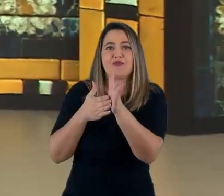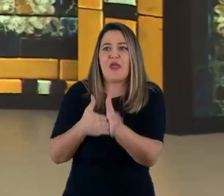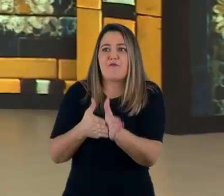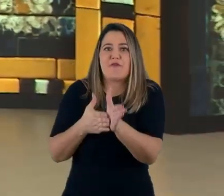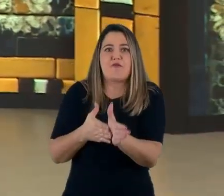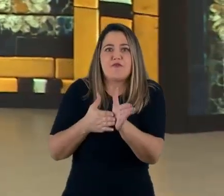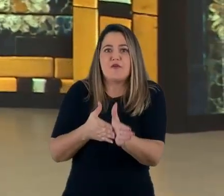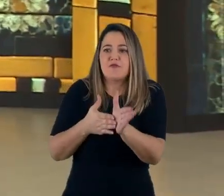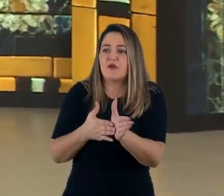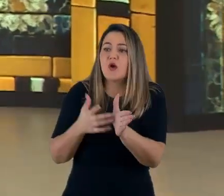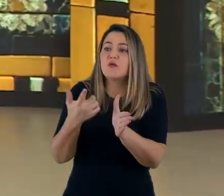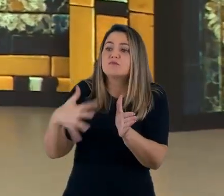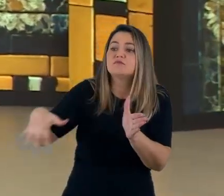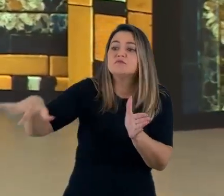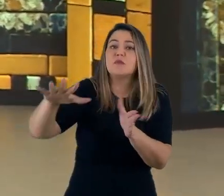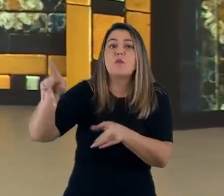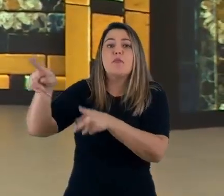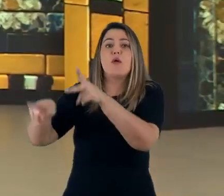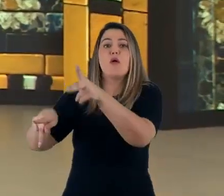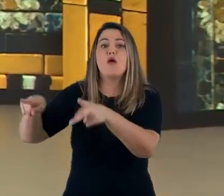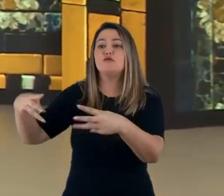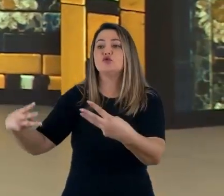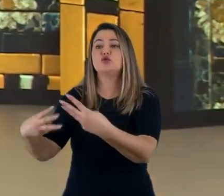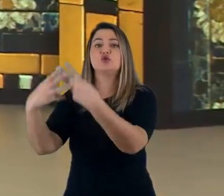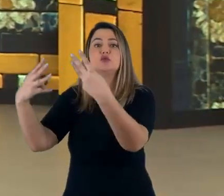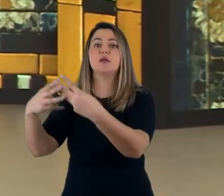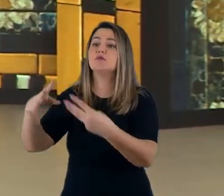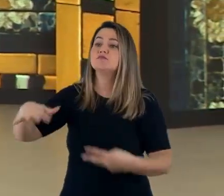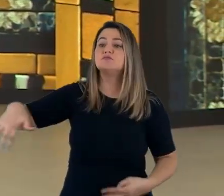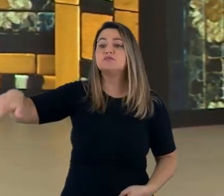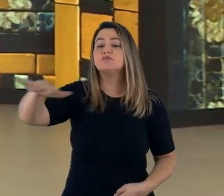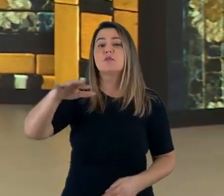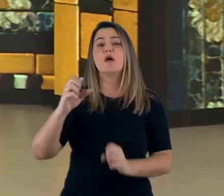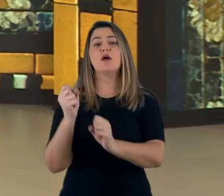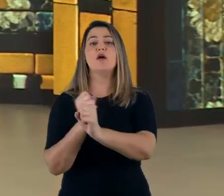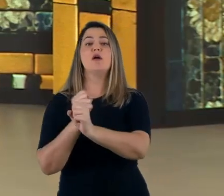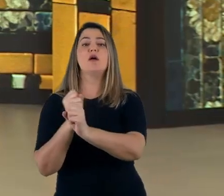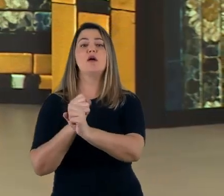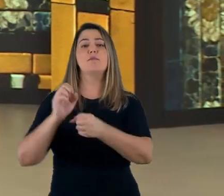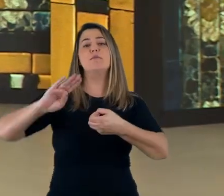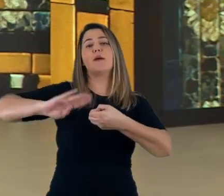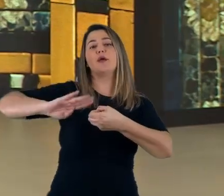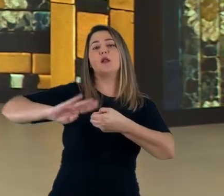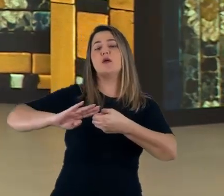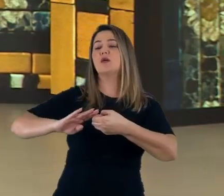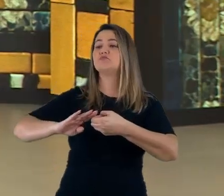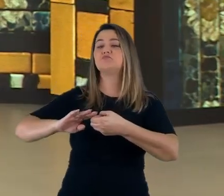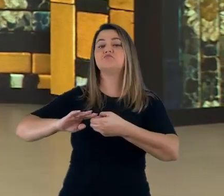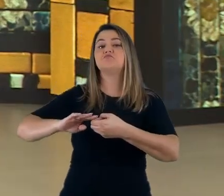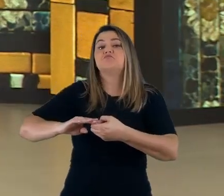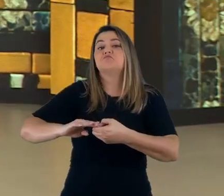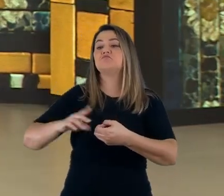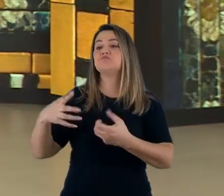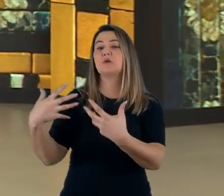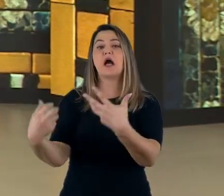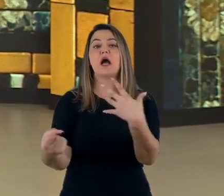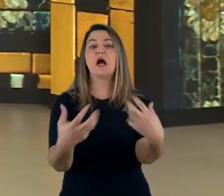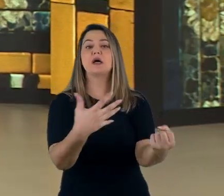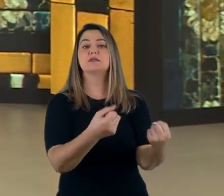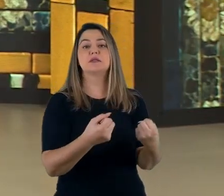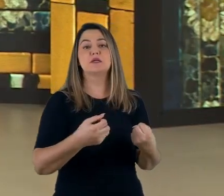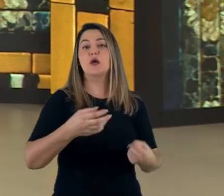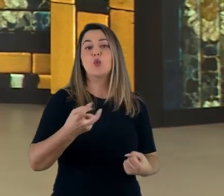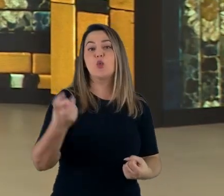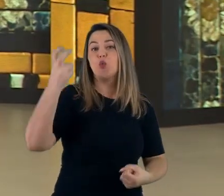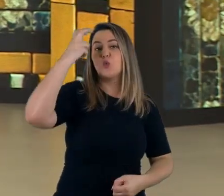essa altura do campeonato, depois de muitos anos na Babilônia, outros jovens hebreus podem ter se tornado tão